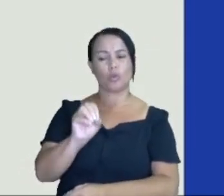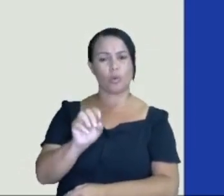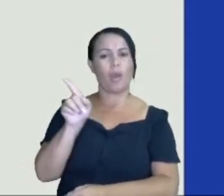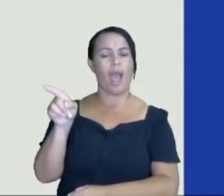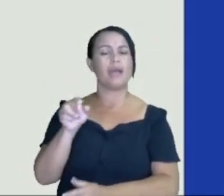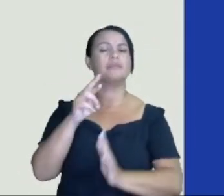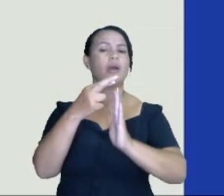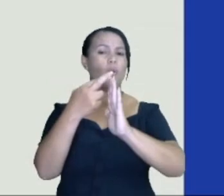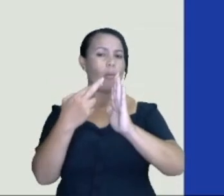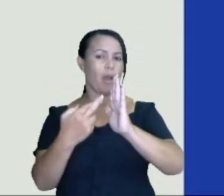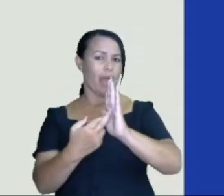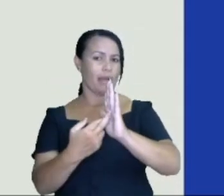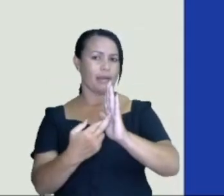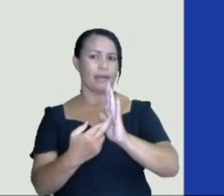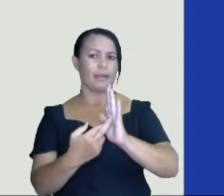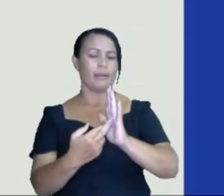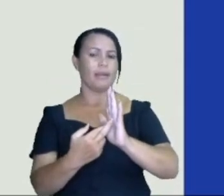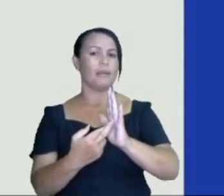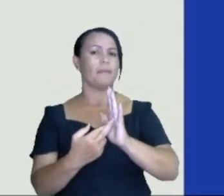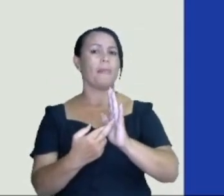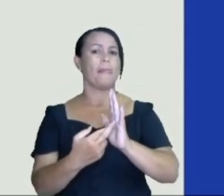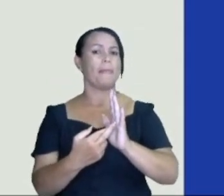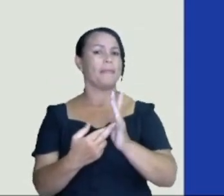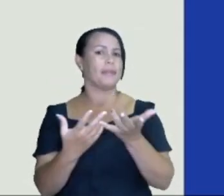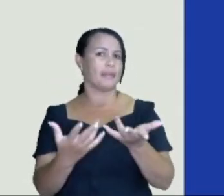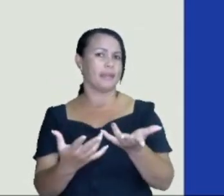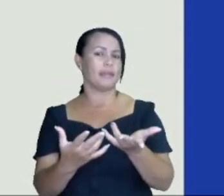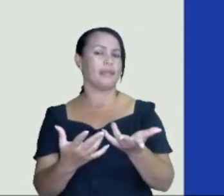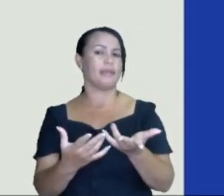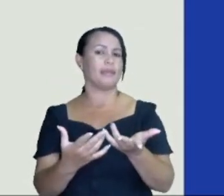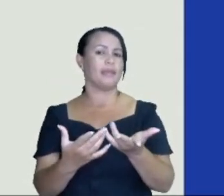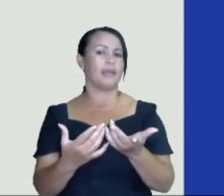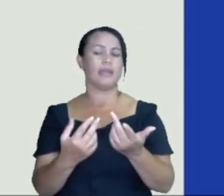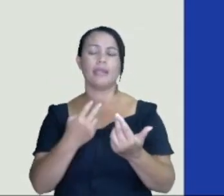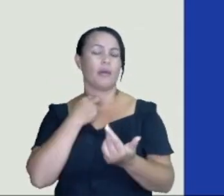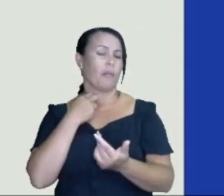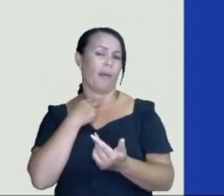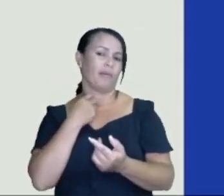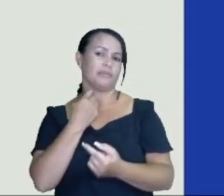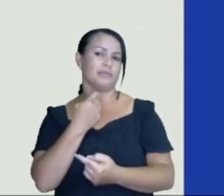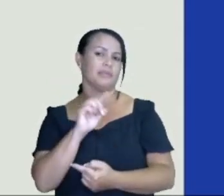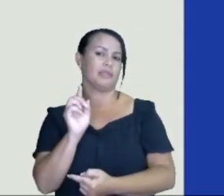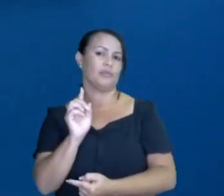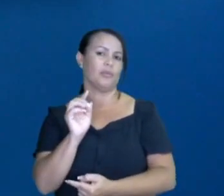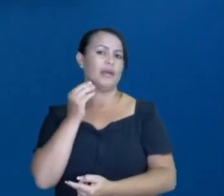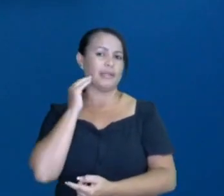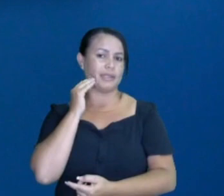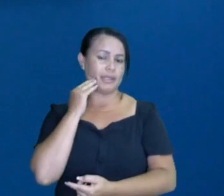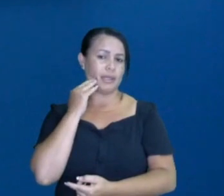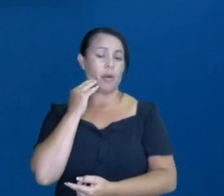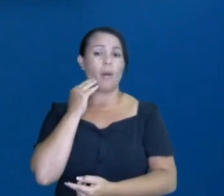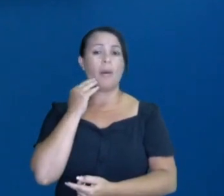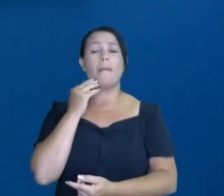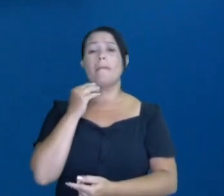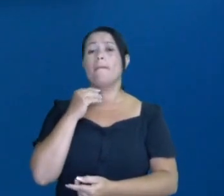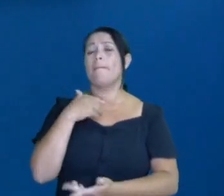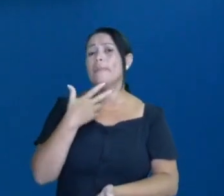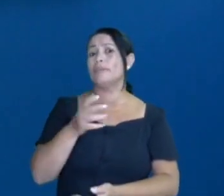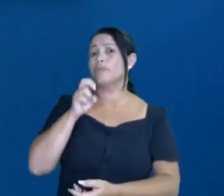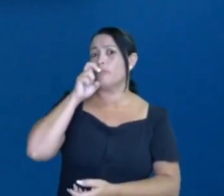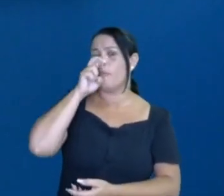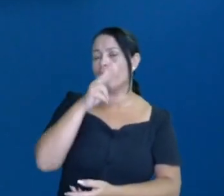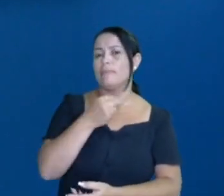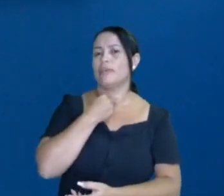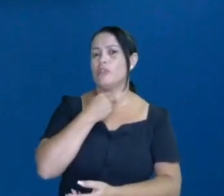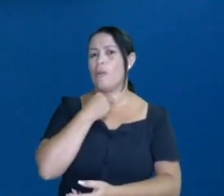uma regra que não nos deixa a gente acrescentar um acento, né? Apesar do U ser tônico, ele não